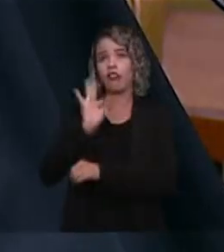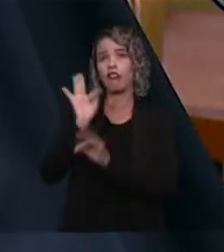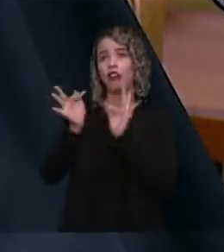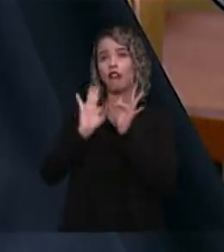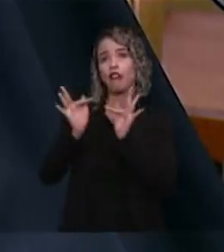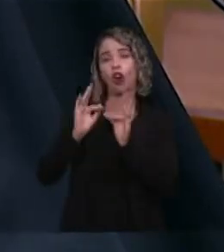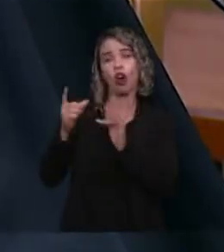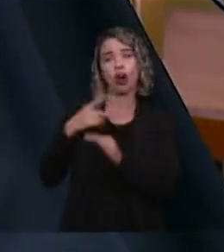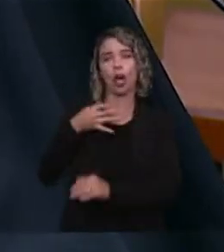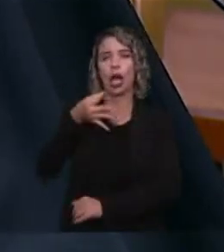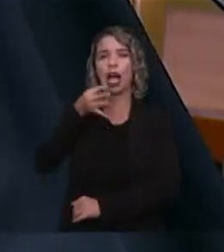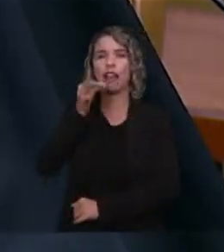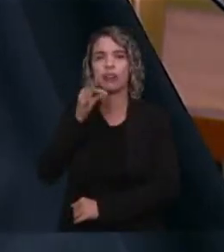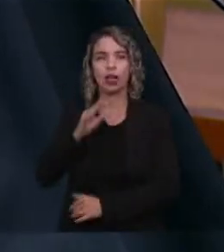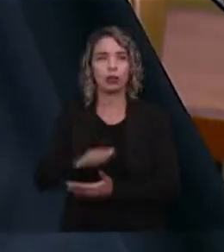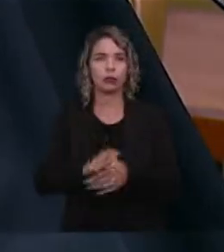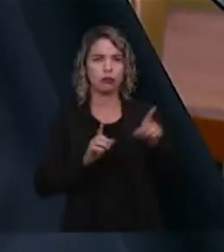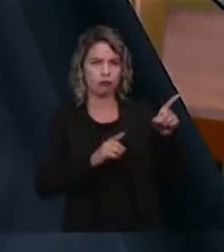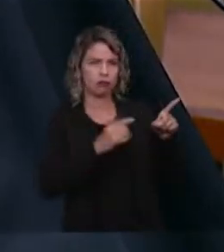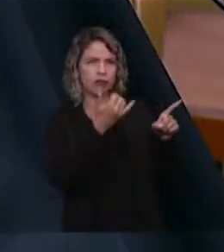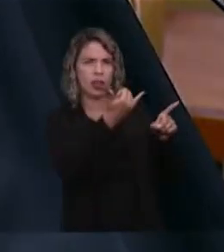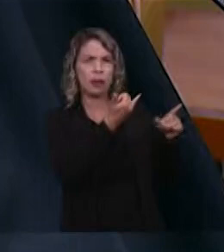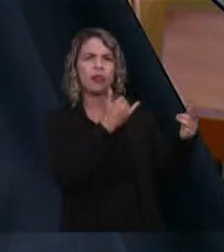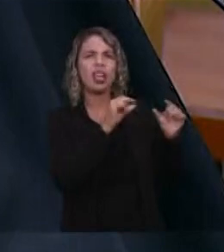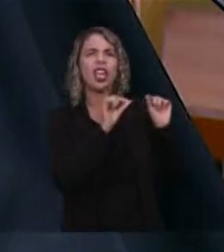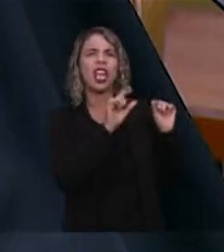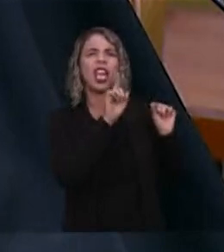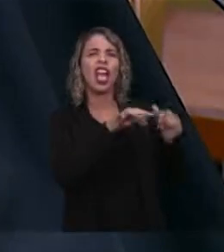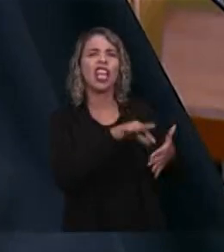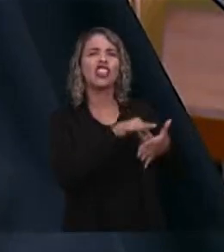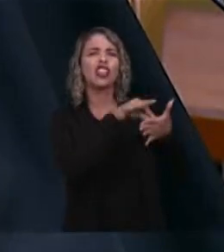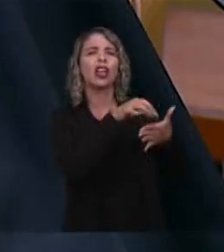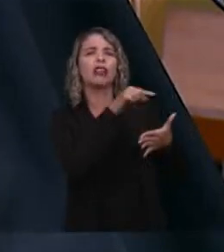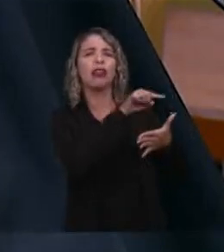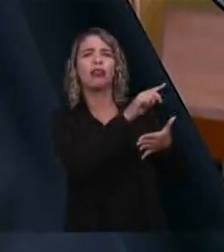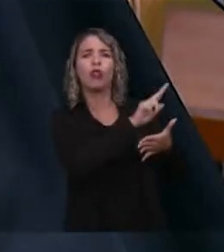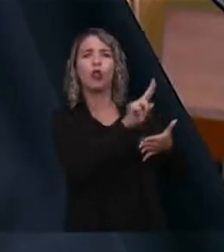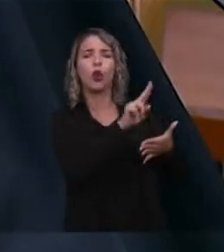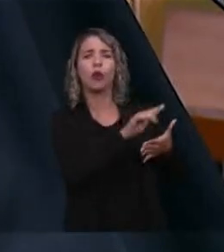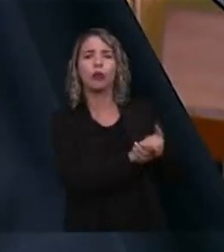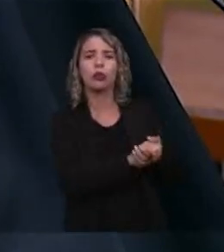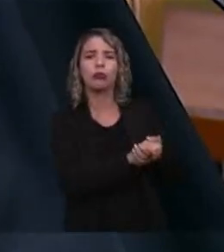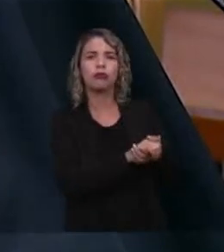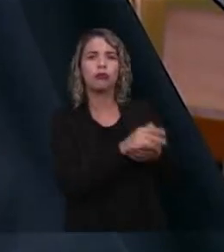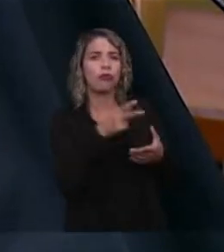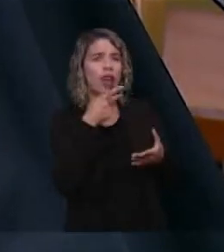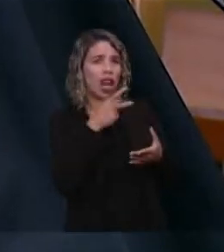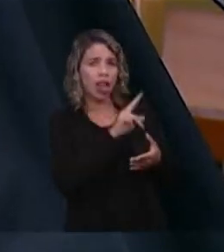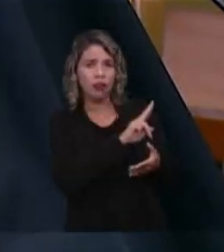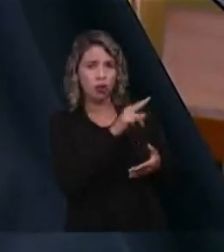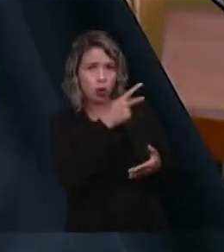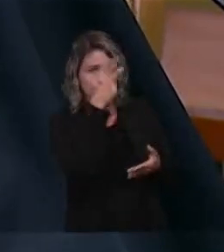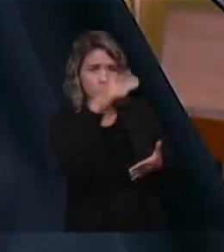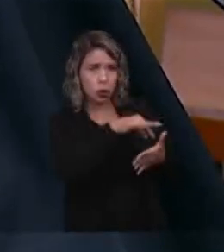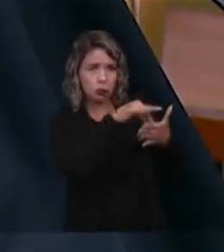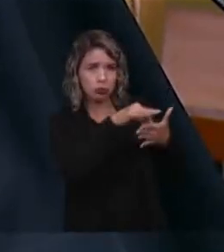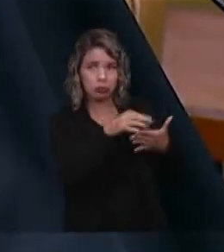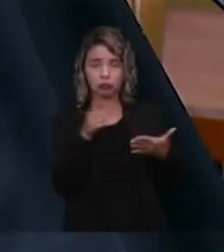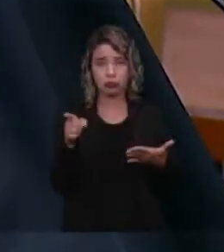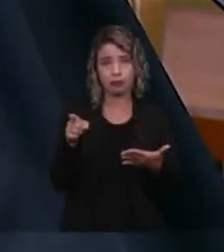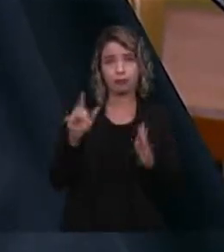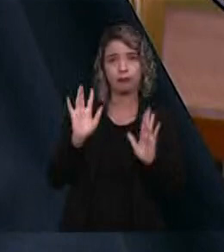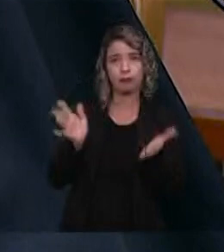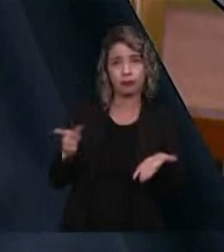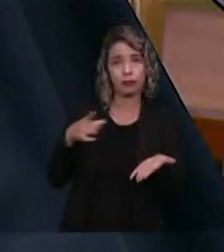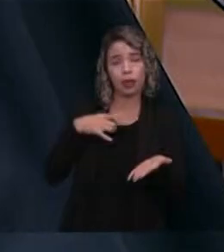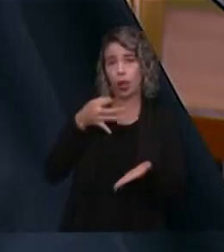cafezinho. Juiz. O senhor sabe me dizer de quem era essa indicação? Comentavam, não? O senhor deixou bem